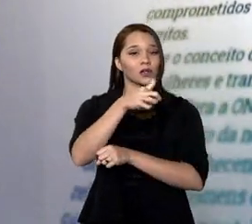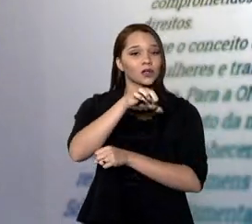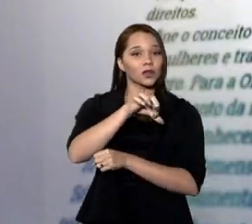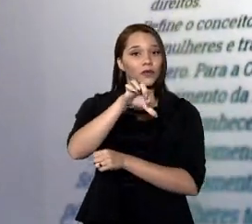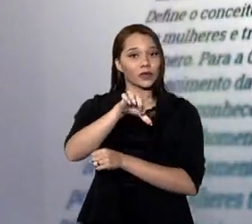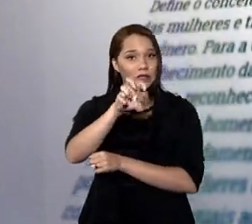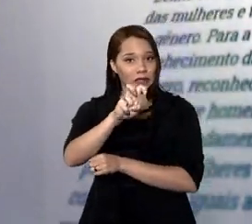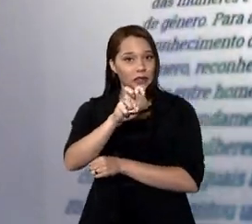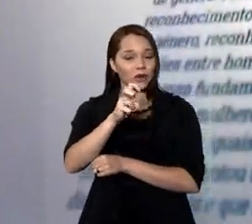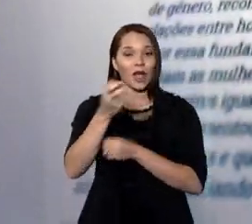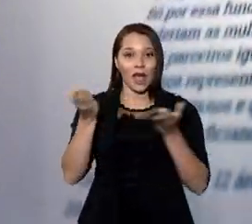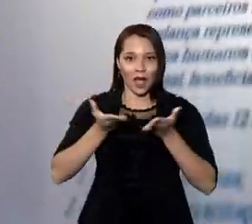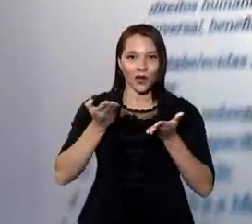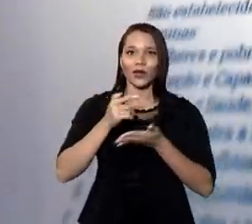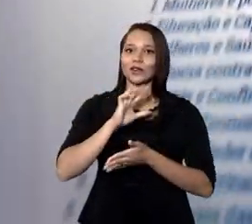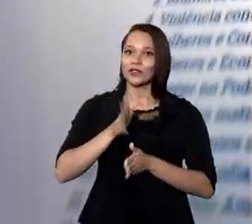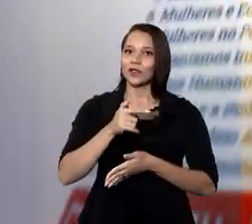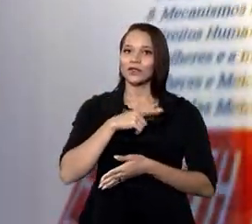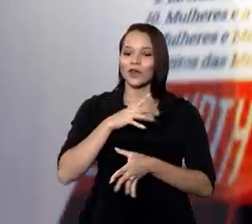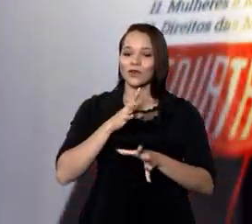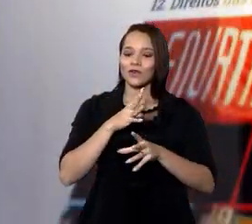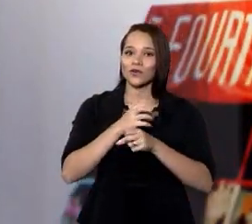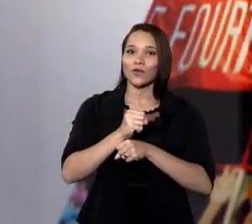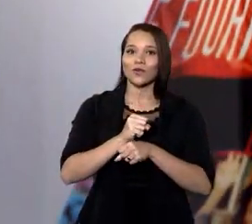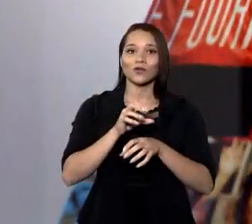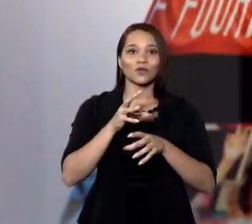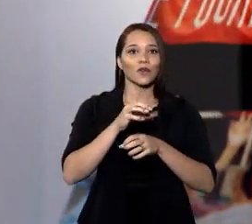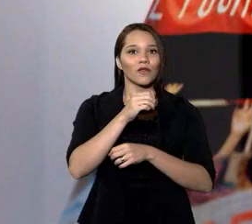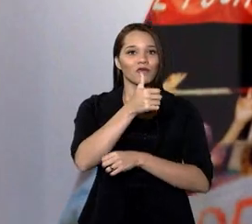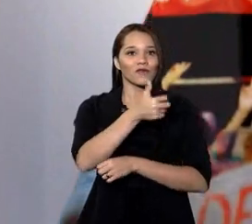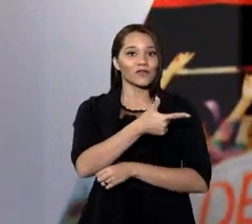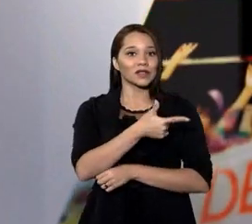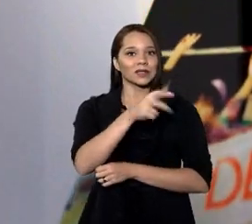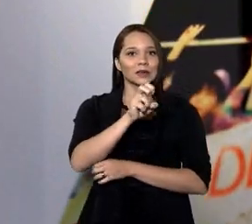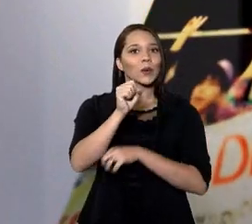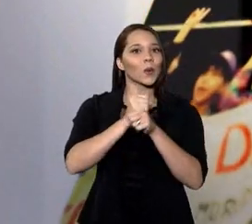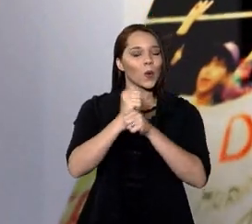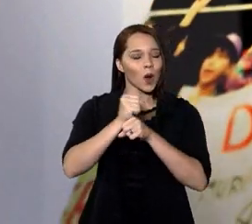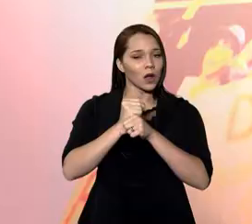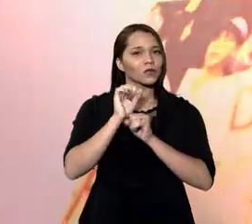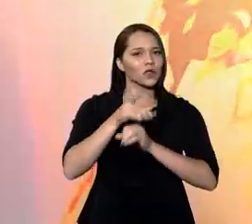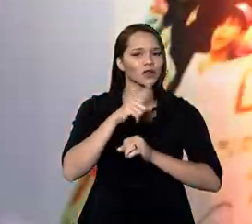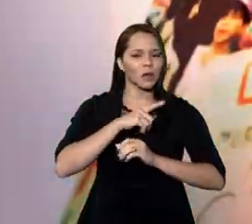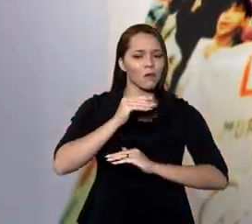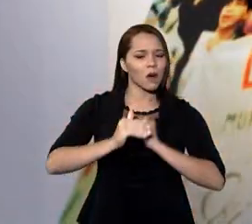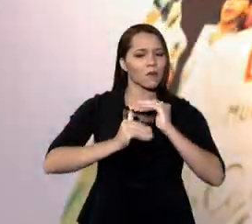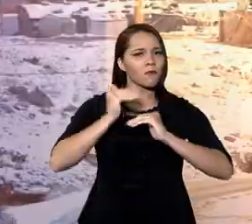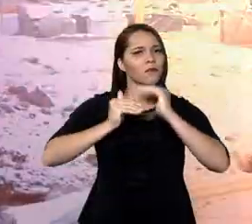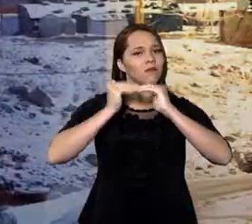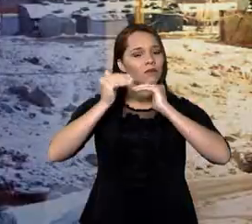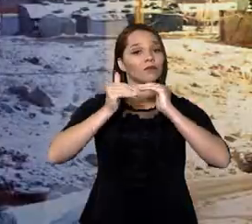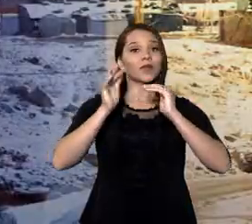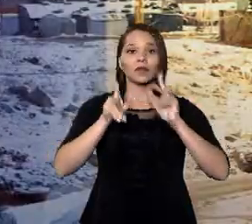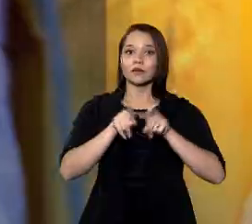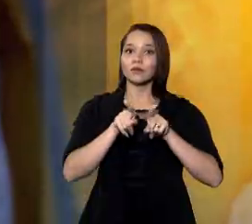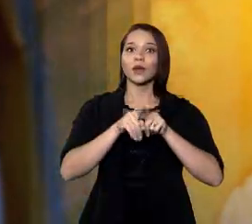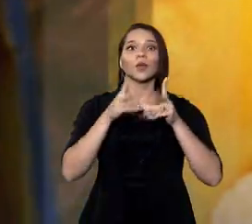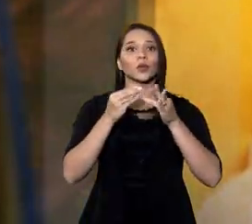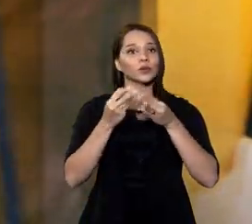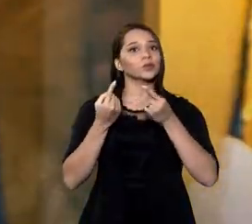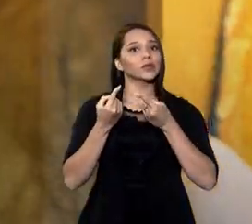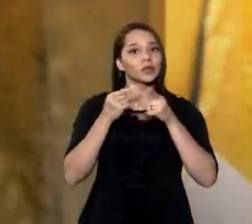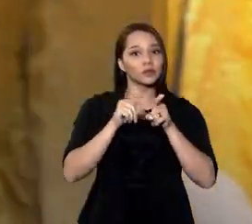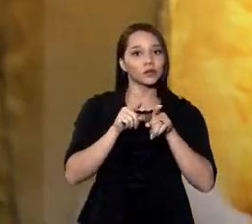comemora 25 anos de adoção com muitos avanços mas também com muitos desafios né pois nenhum